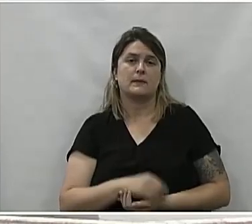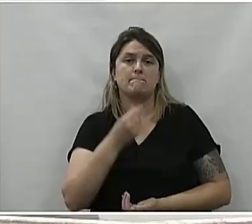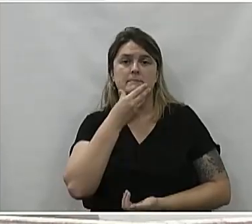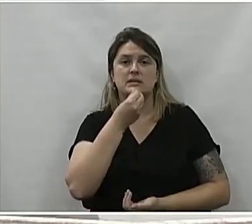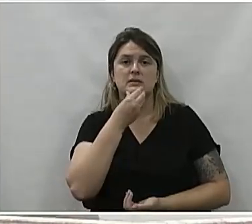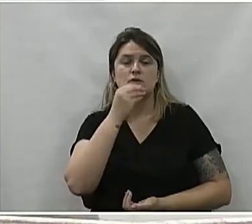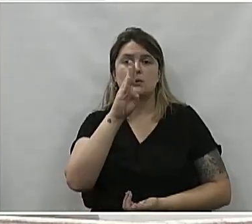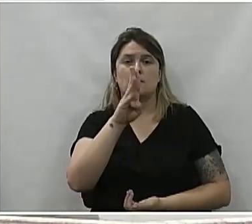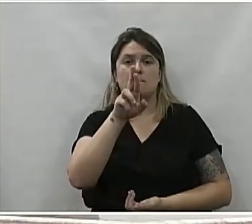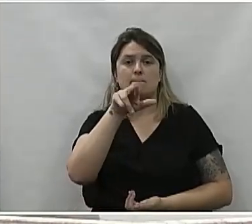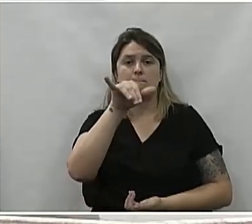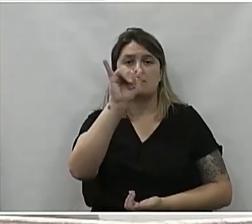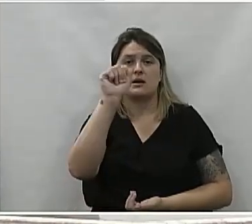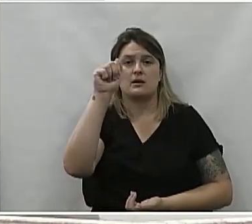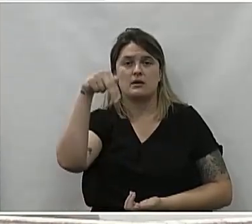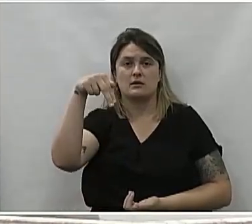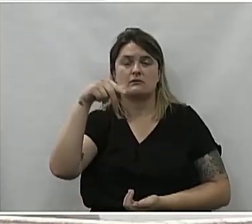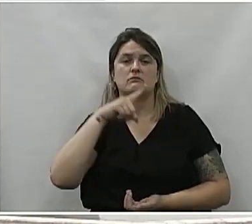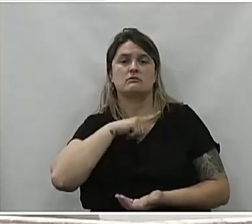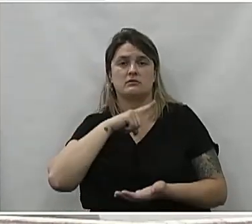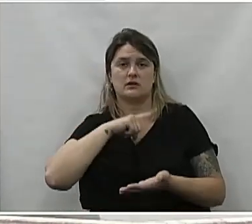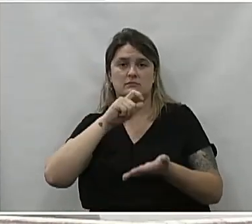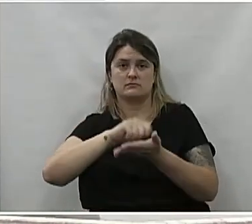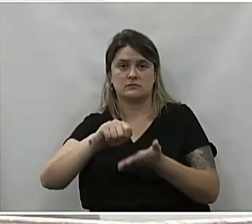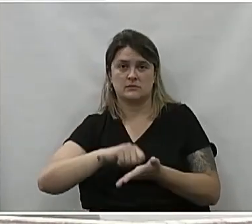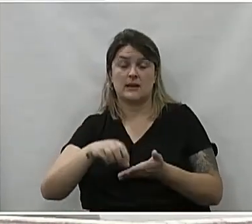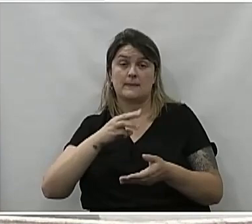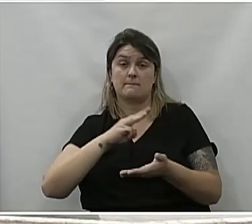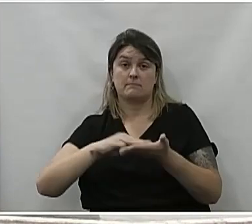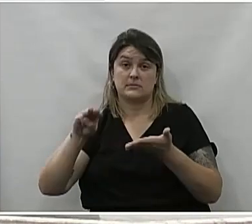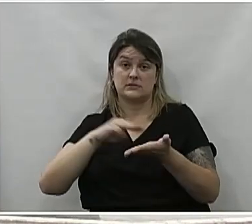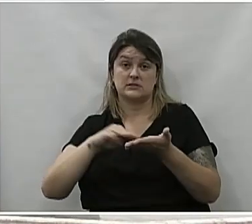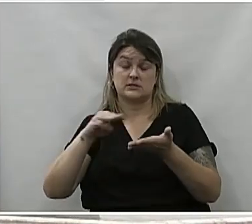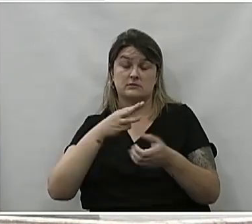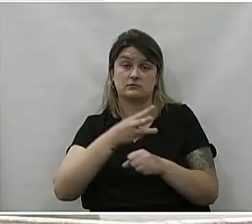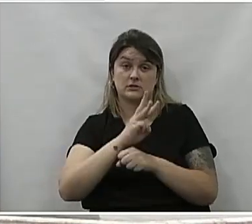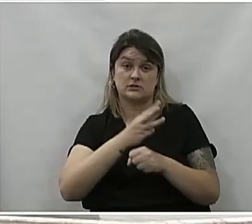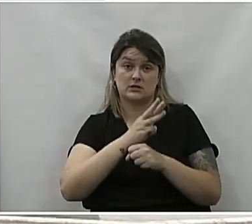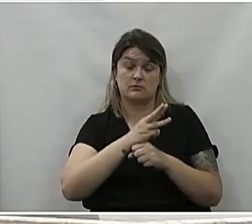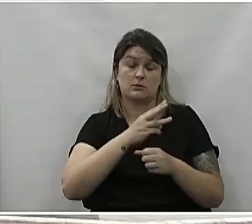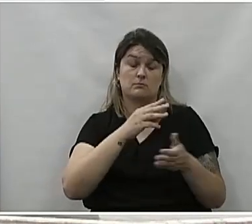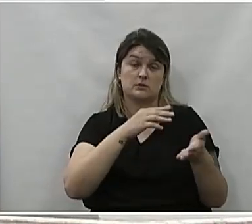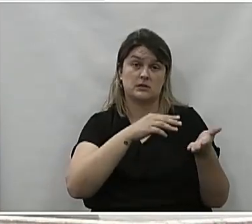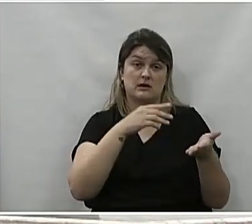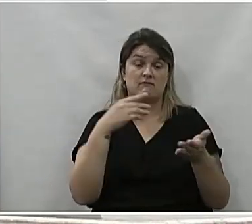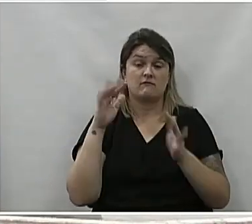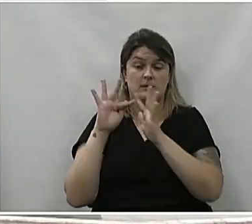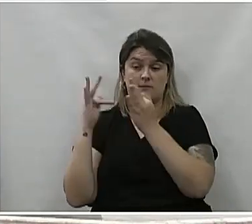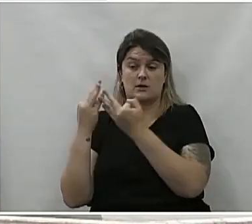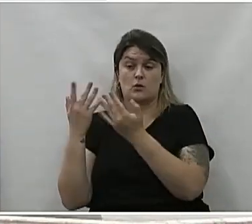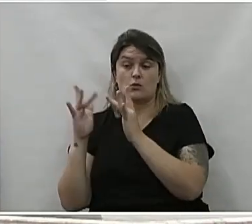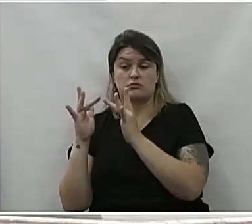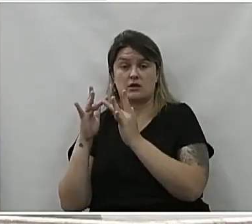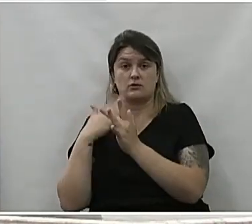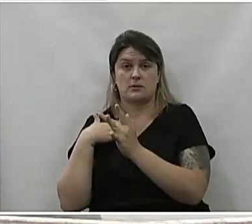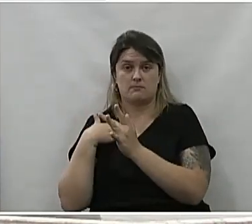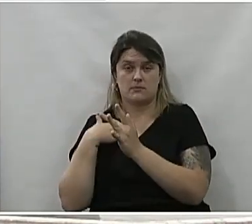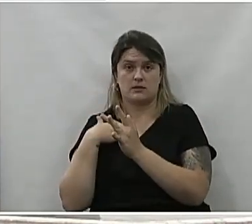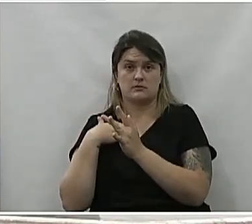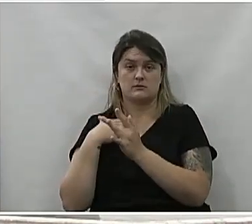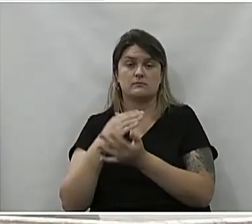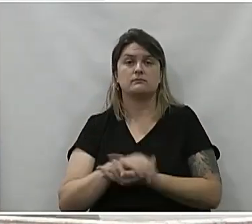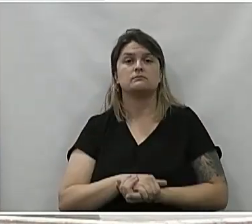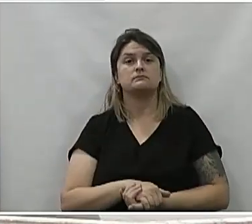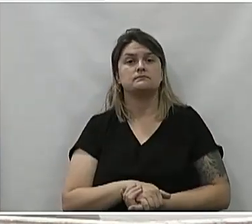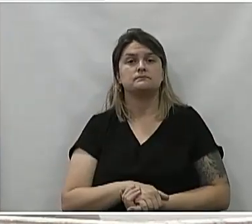Brian Doutor Está tudo registrado Aqui As mensagens No whatsapp É onde eu mandei Para o doutor A família entrou Em contato comigo Desse menino Que foi